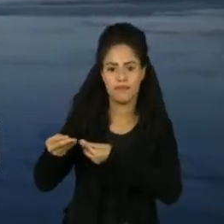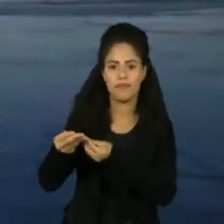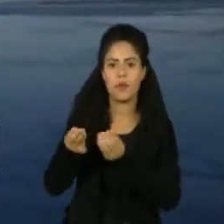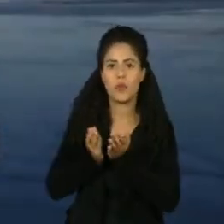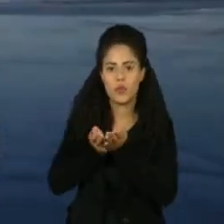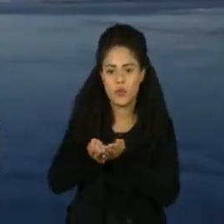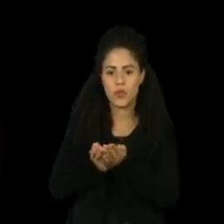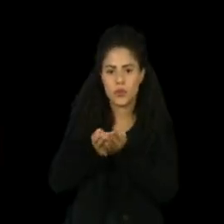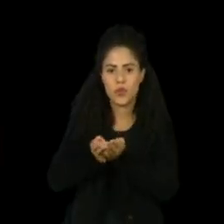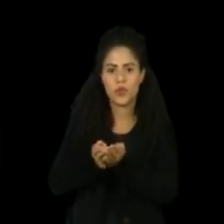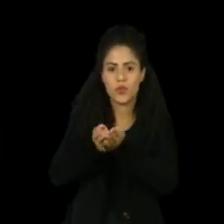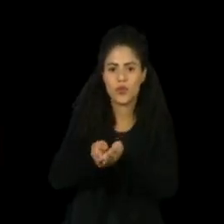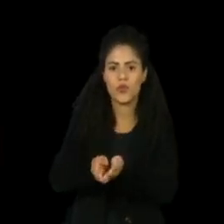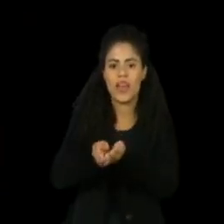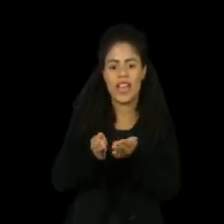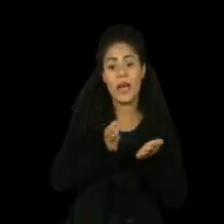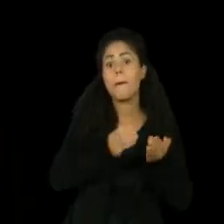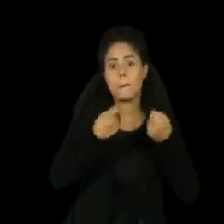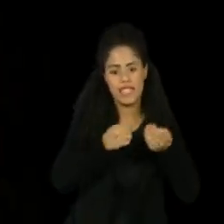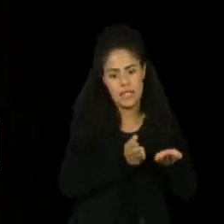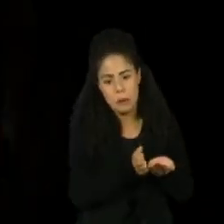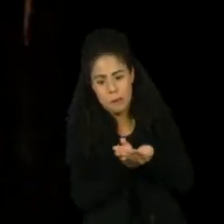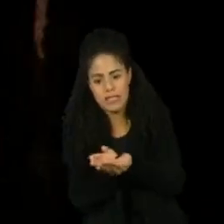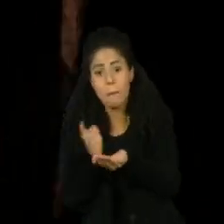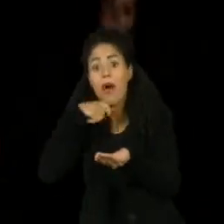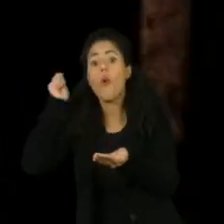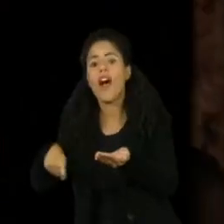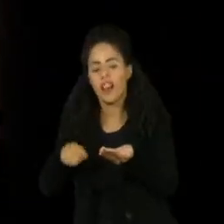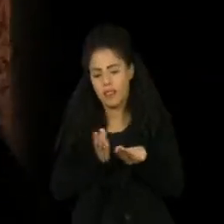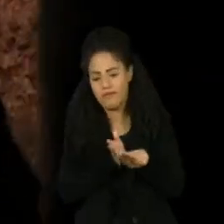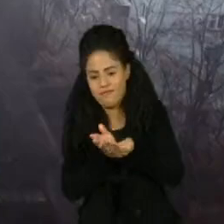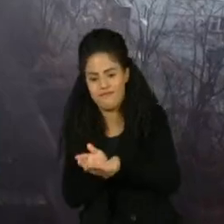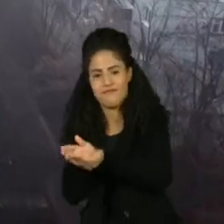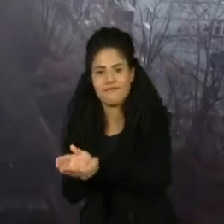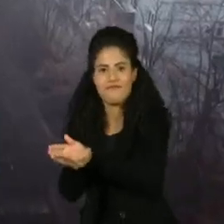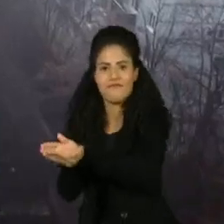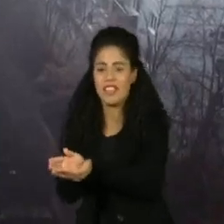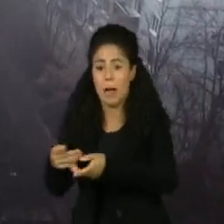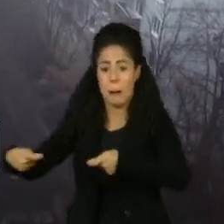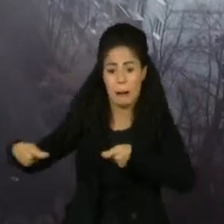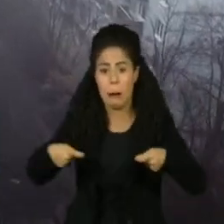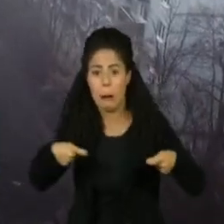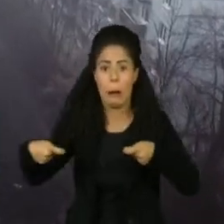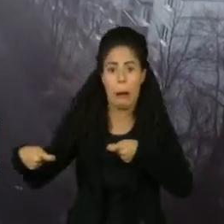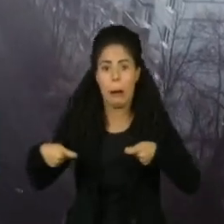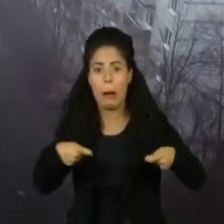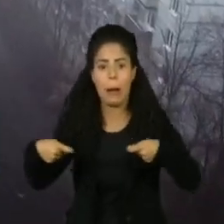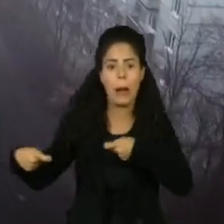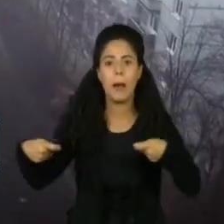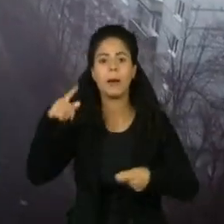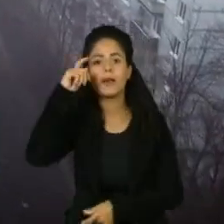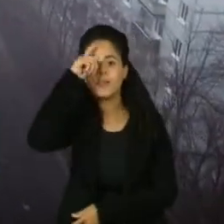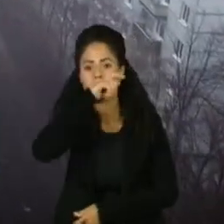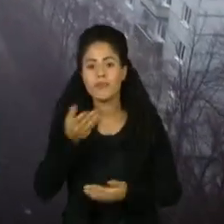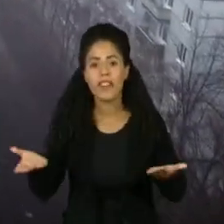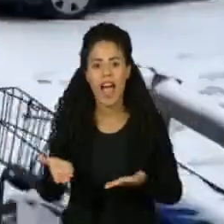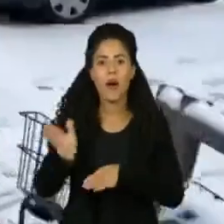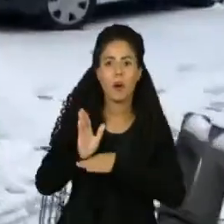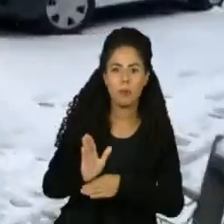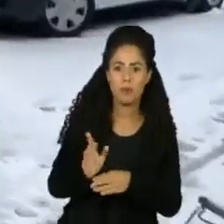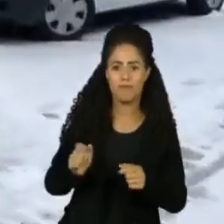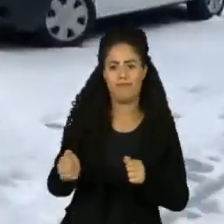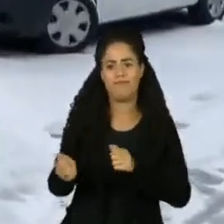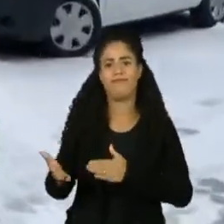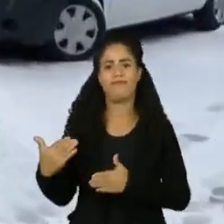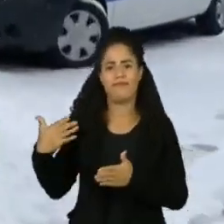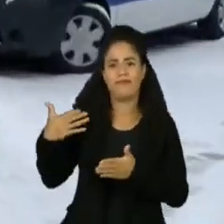o território ucraniano. Um eventual conflito entre os dois países poderia interromper o abastecimento, justamente no momento em